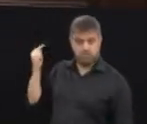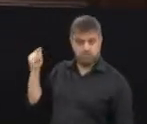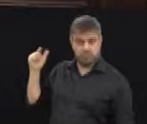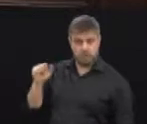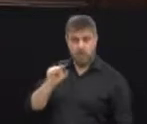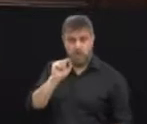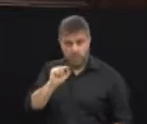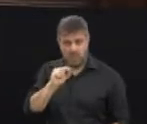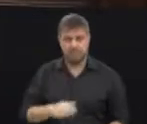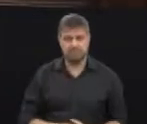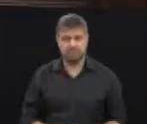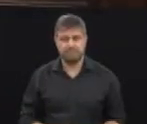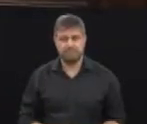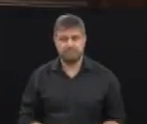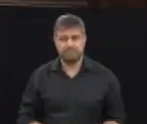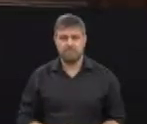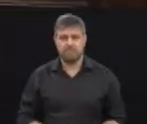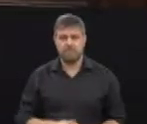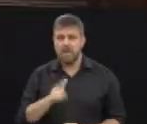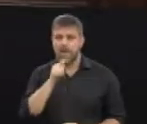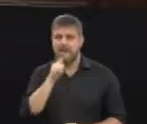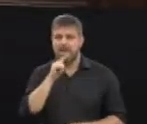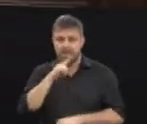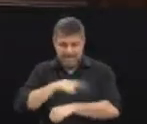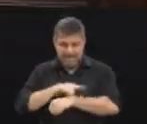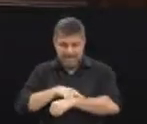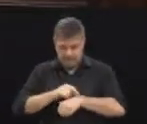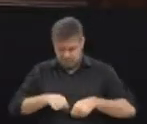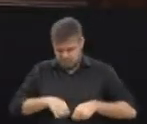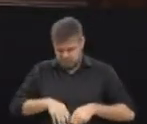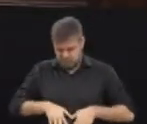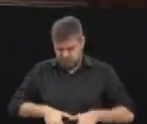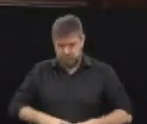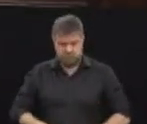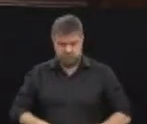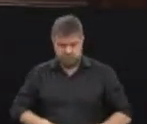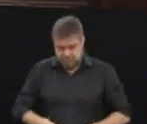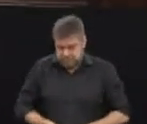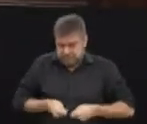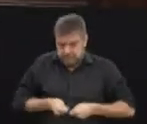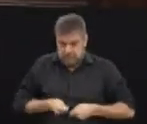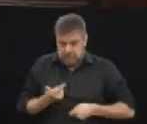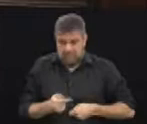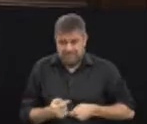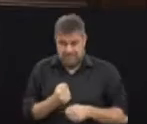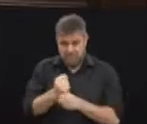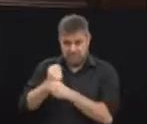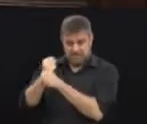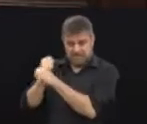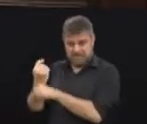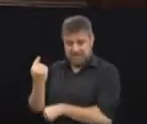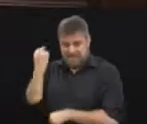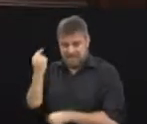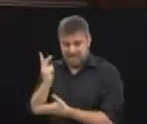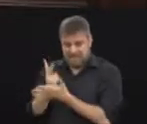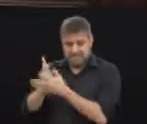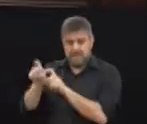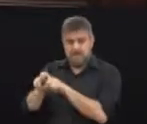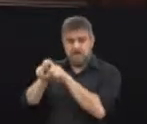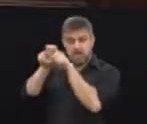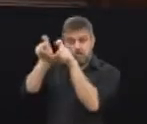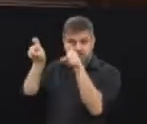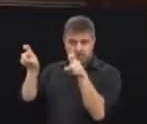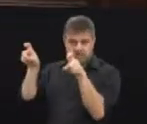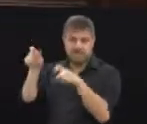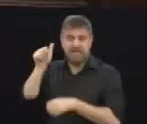da especialidade, é a questão da incontinência urinária. A incontinência urinária, há muitos anos atrás, era